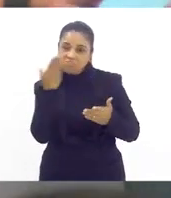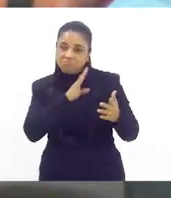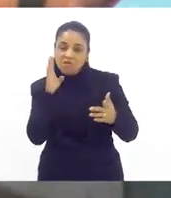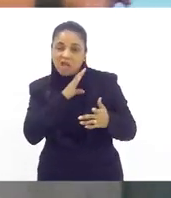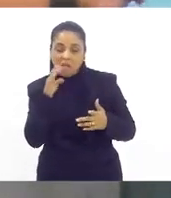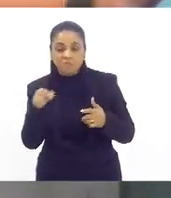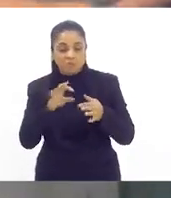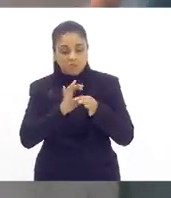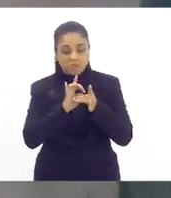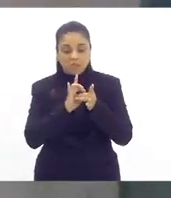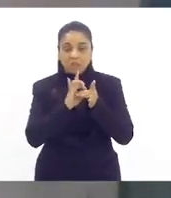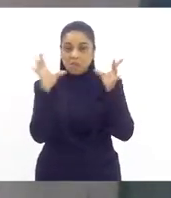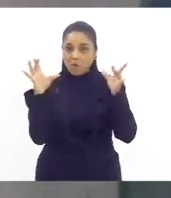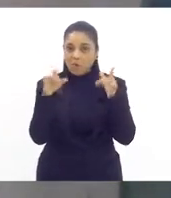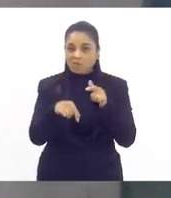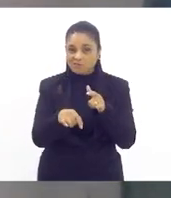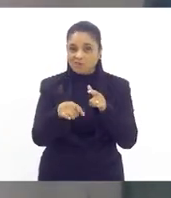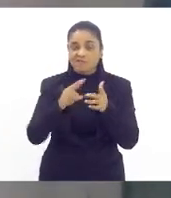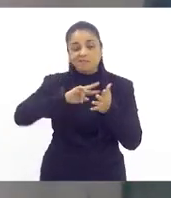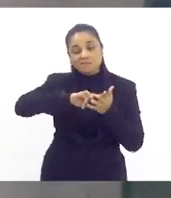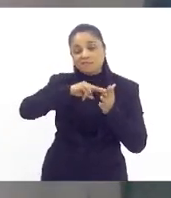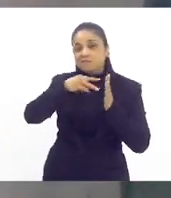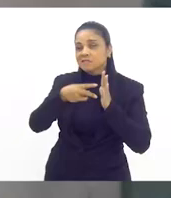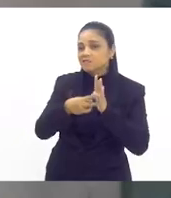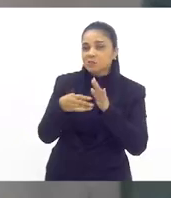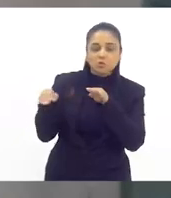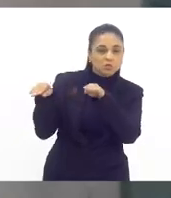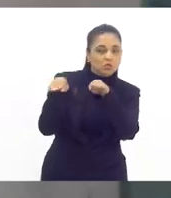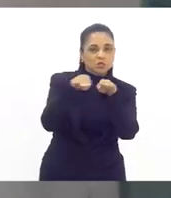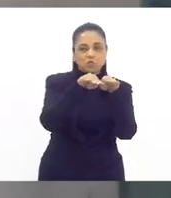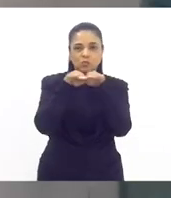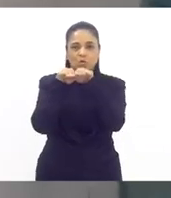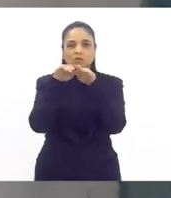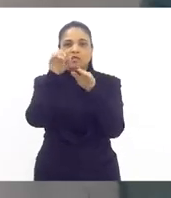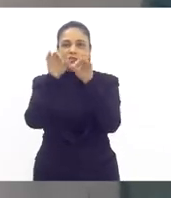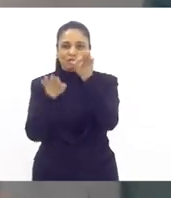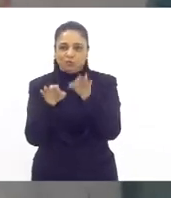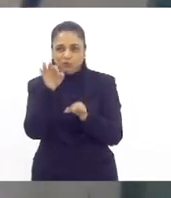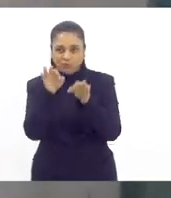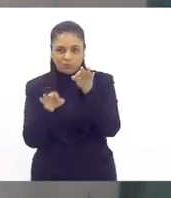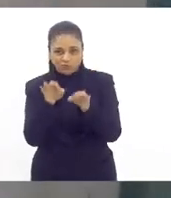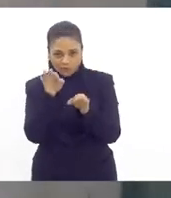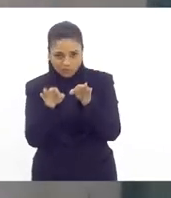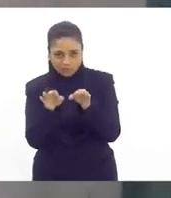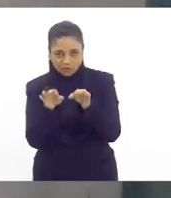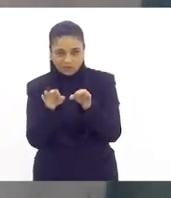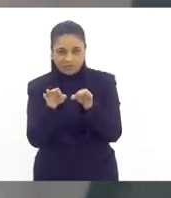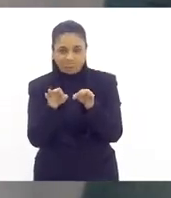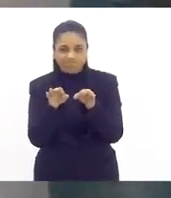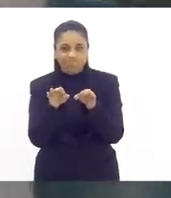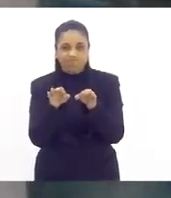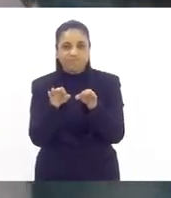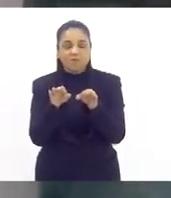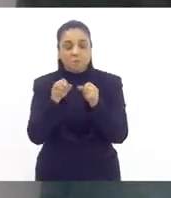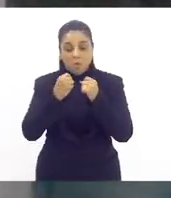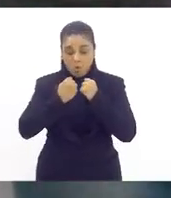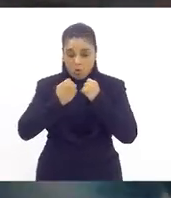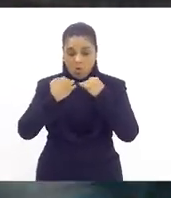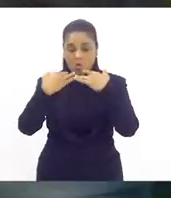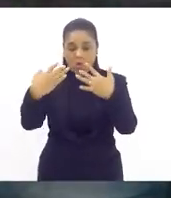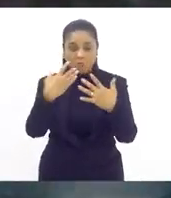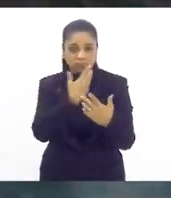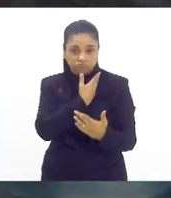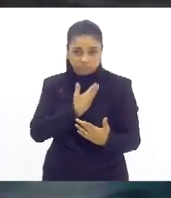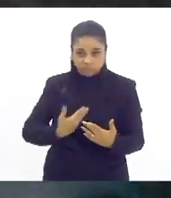democracia é levar o sentido de igualdade justiça e eu acho que chamar uma audiência dessa